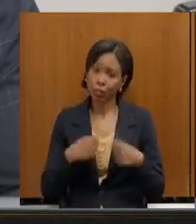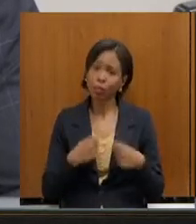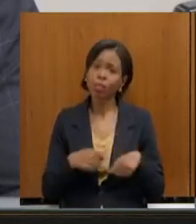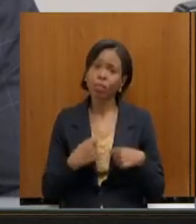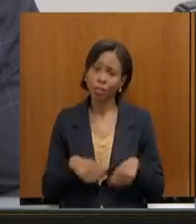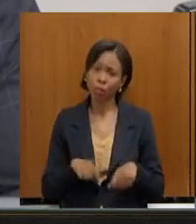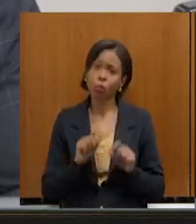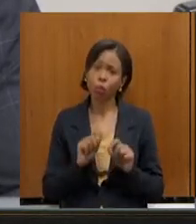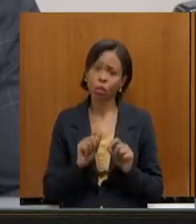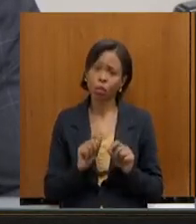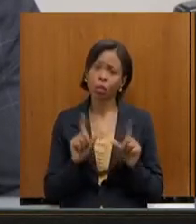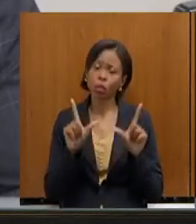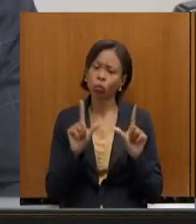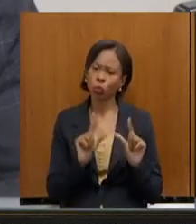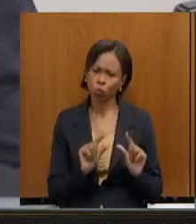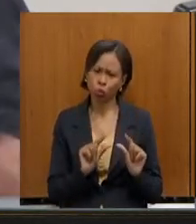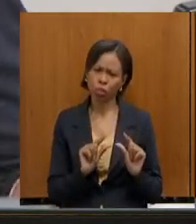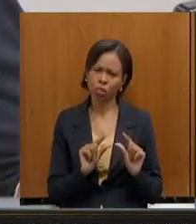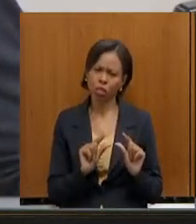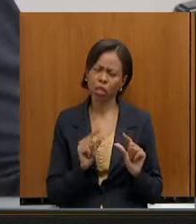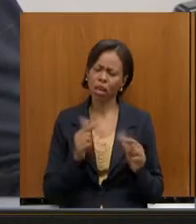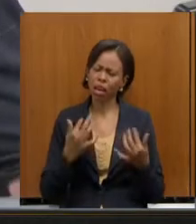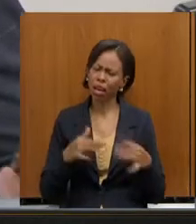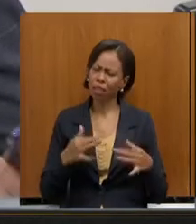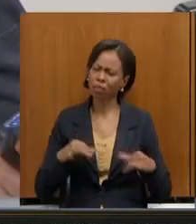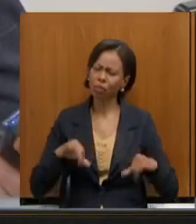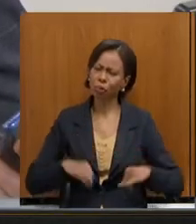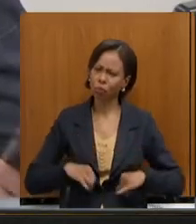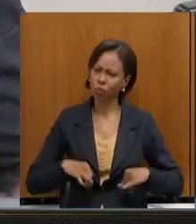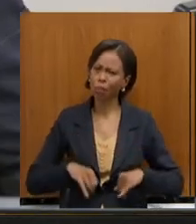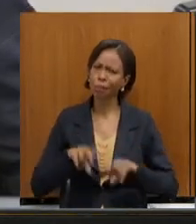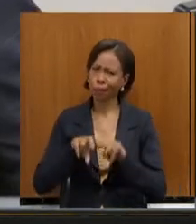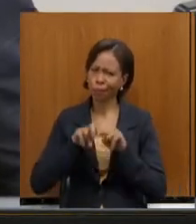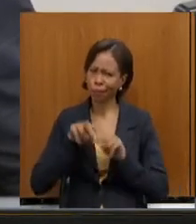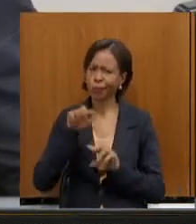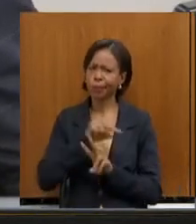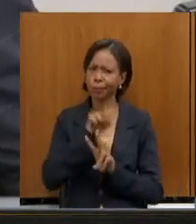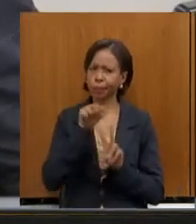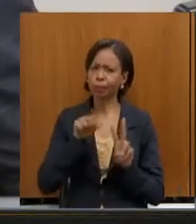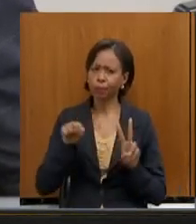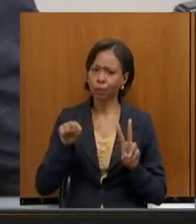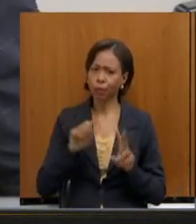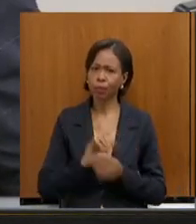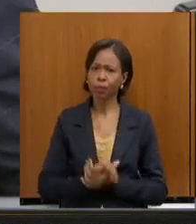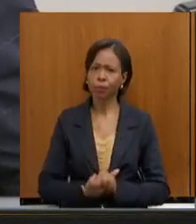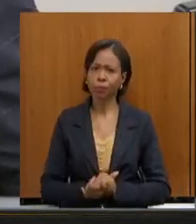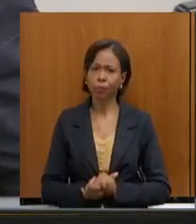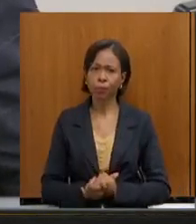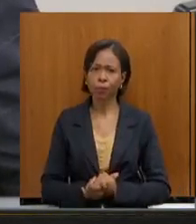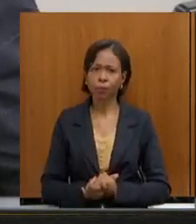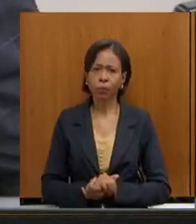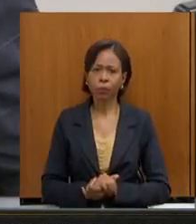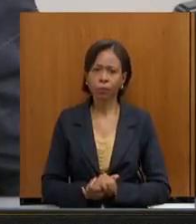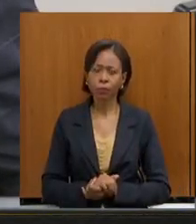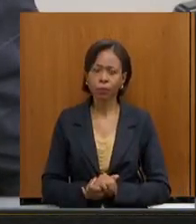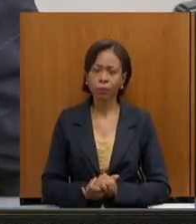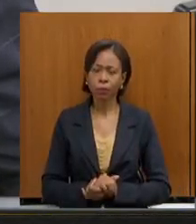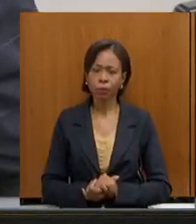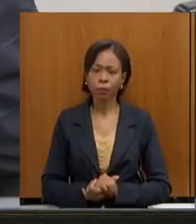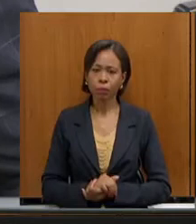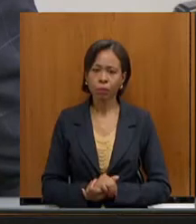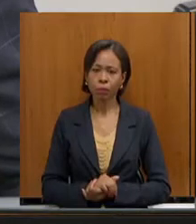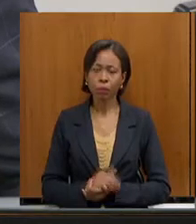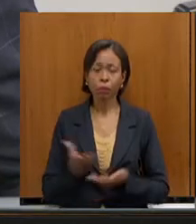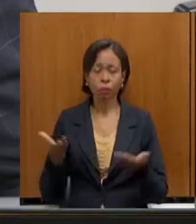gigantesca trazida pela vale no estado de Minas Gerais e eu o